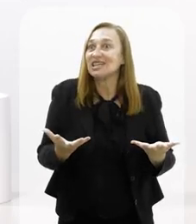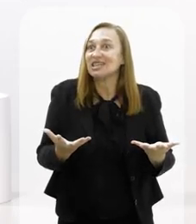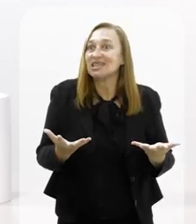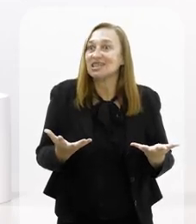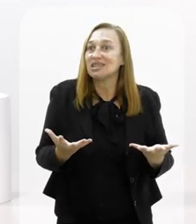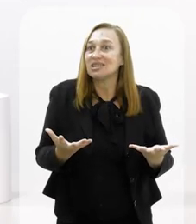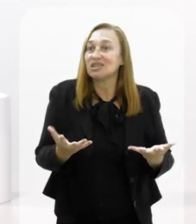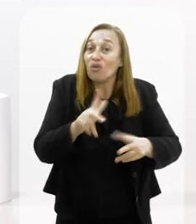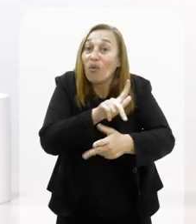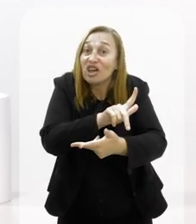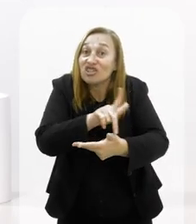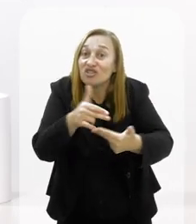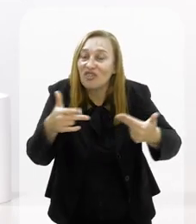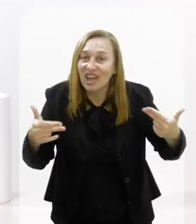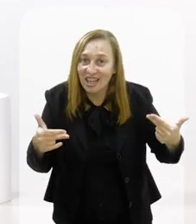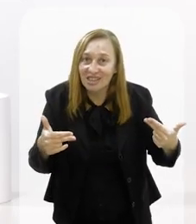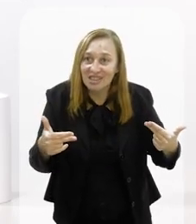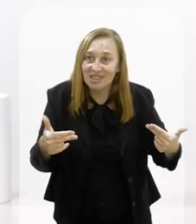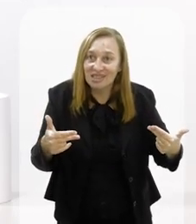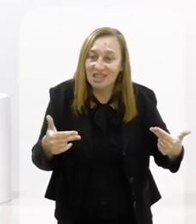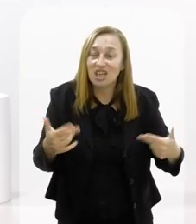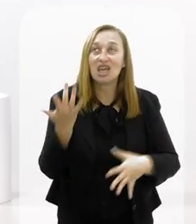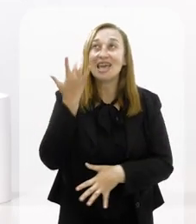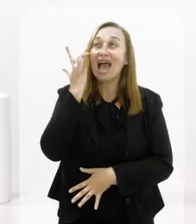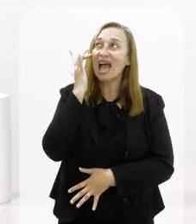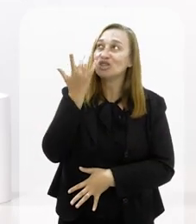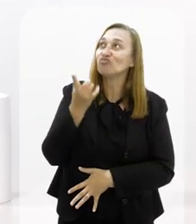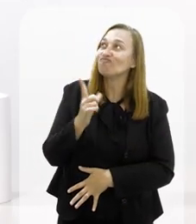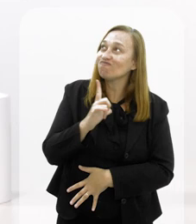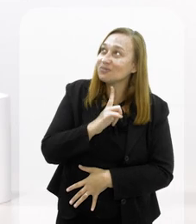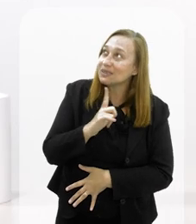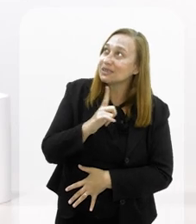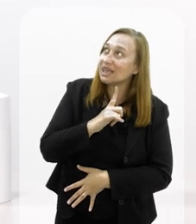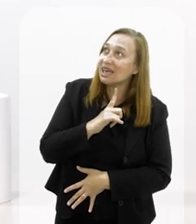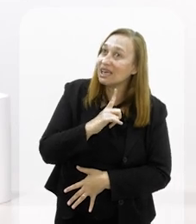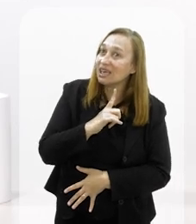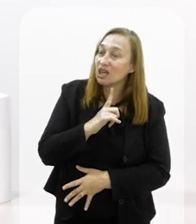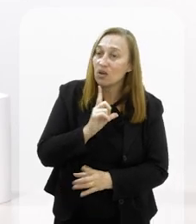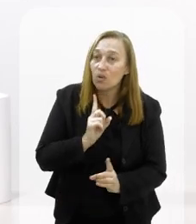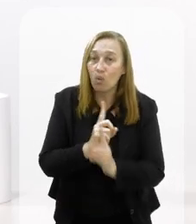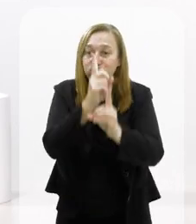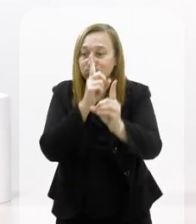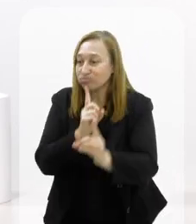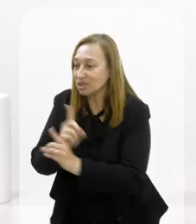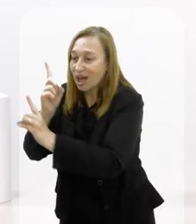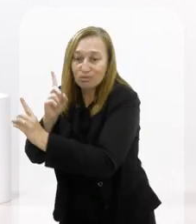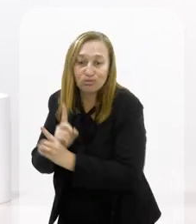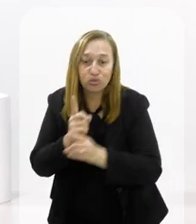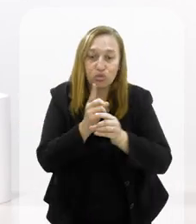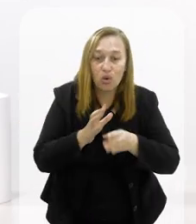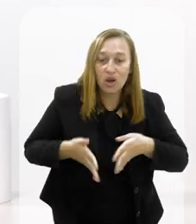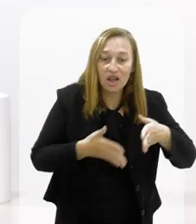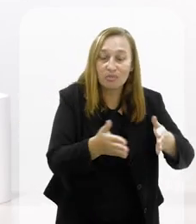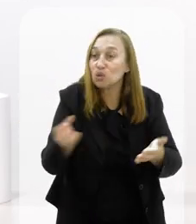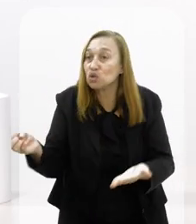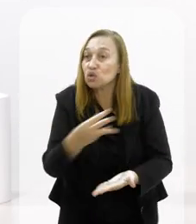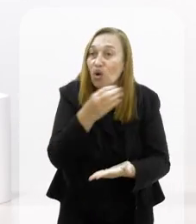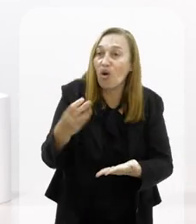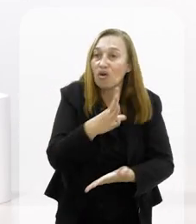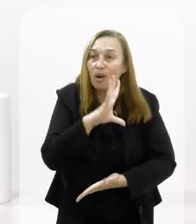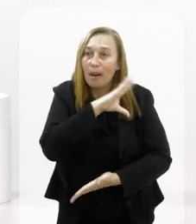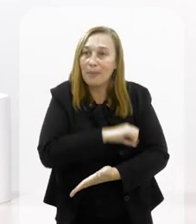e com as adversidades e acho que tem encontrado novos caminhos para se